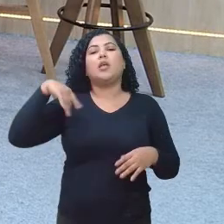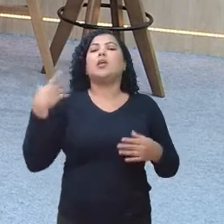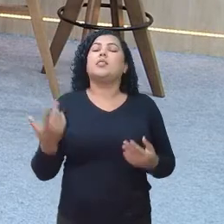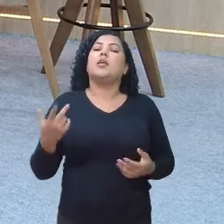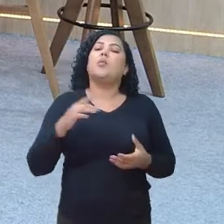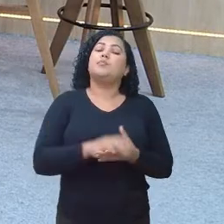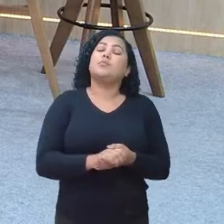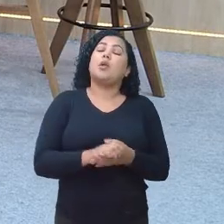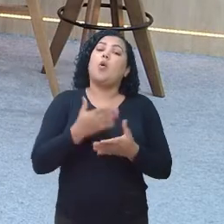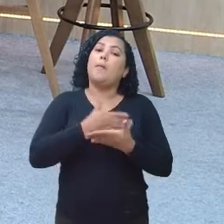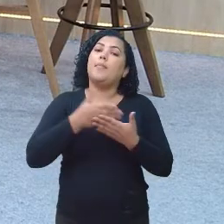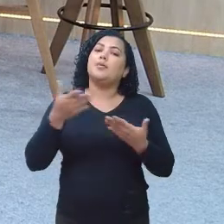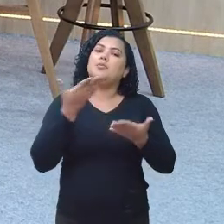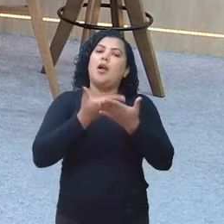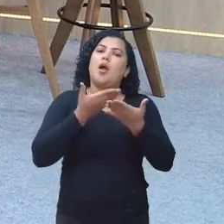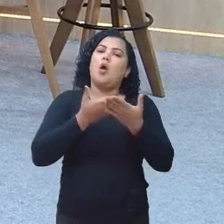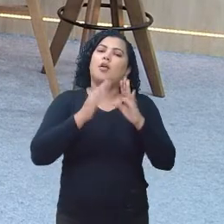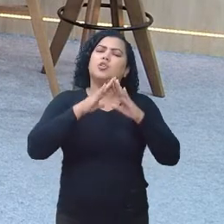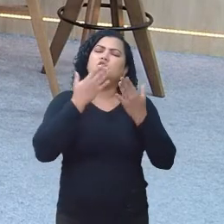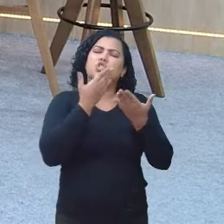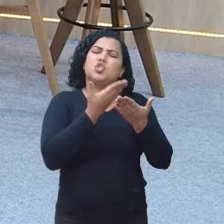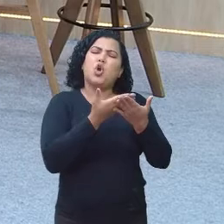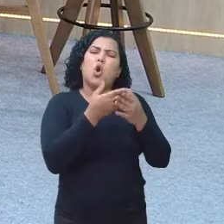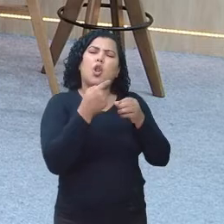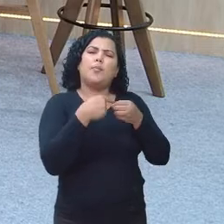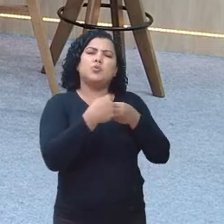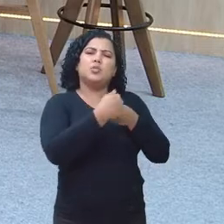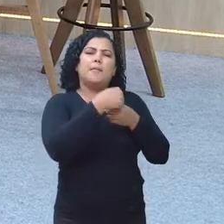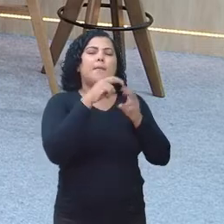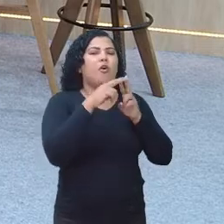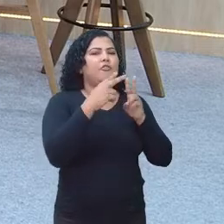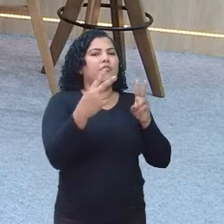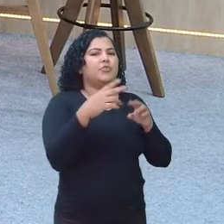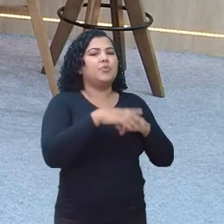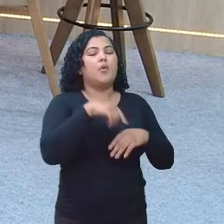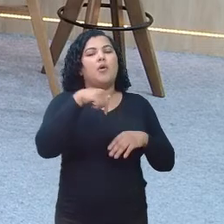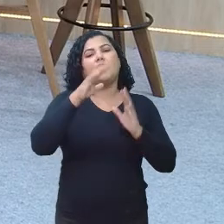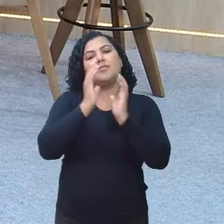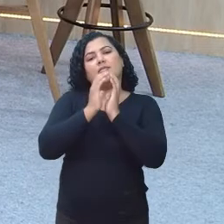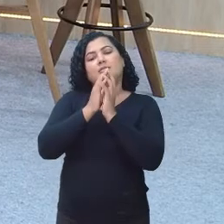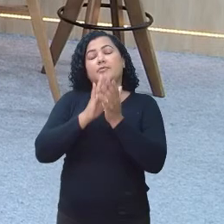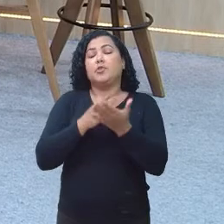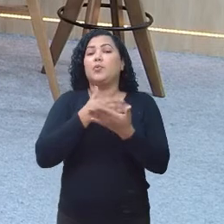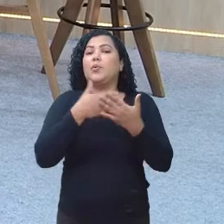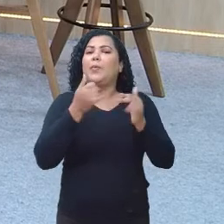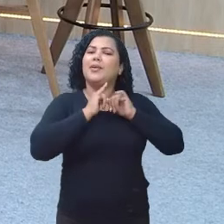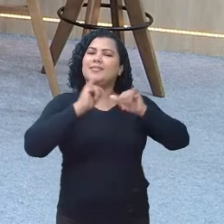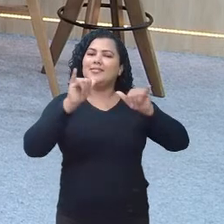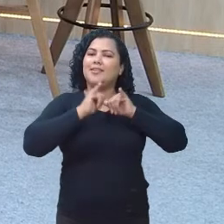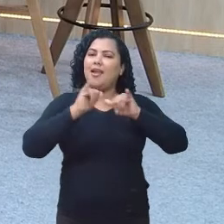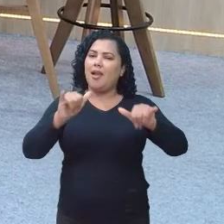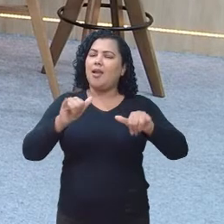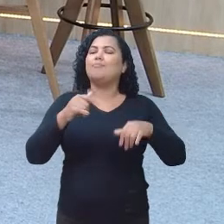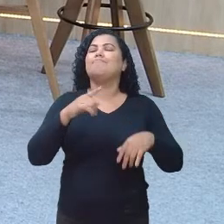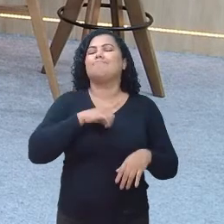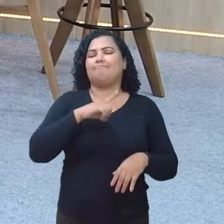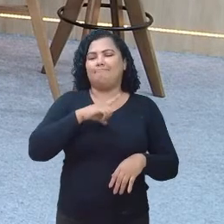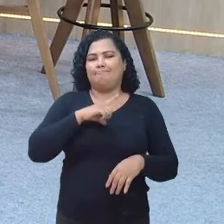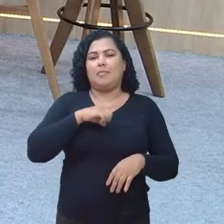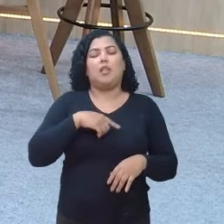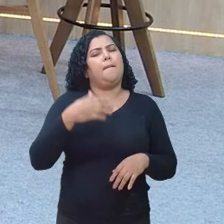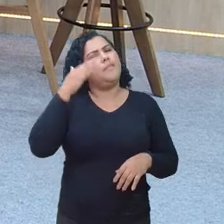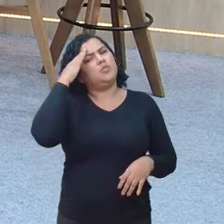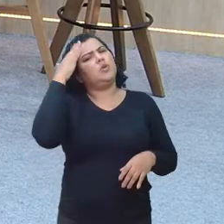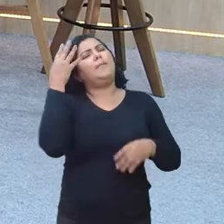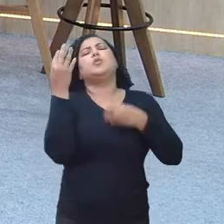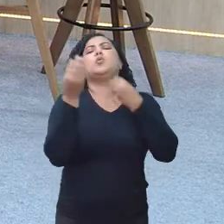Aulas Digitais do Recife, né? E sempre quando a gente vem no início da aula, a gente dá aqueles recados, né? Principalmente de como é que está o nosso